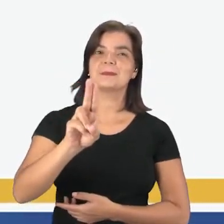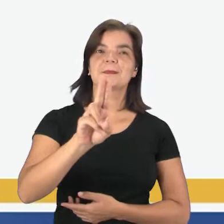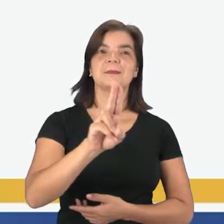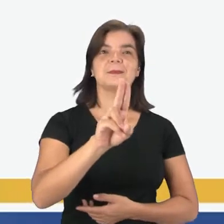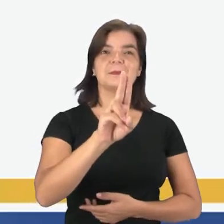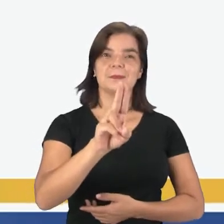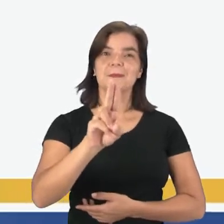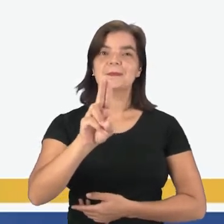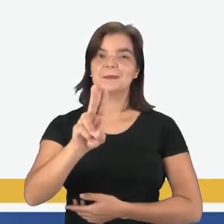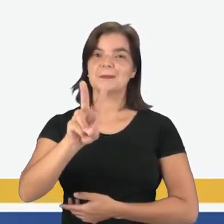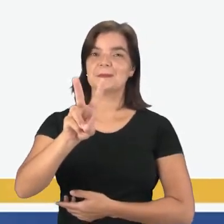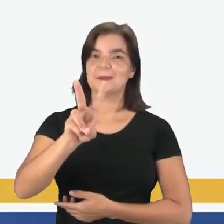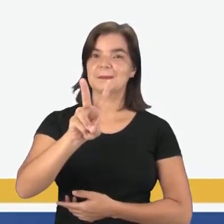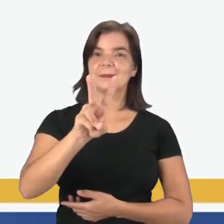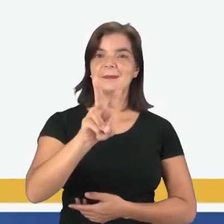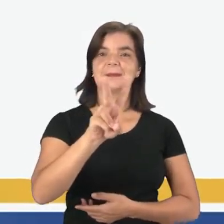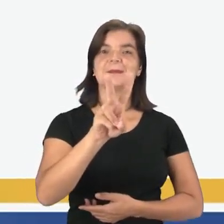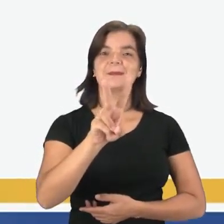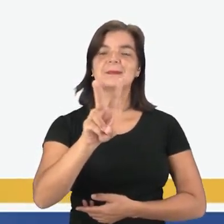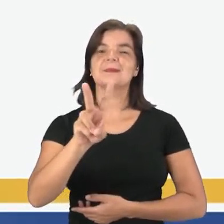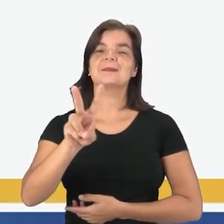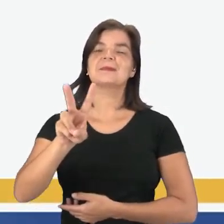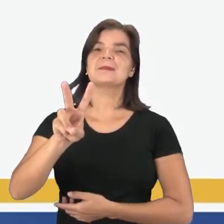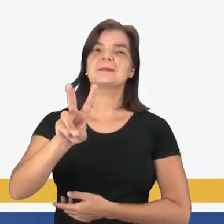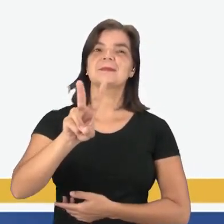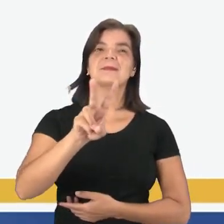bolo E